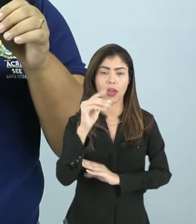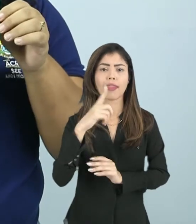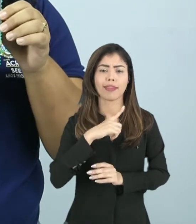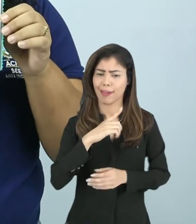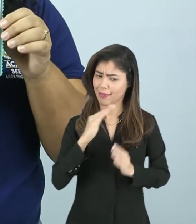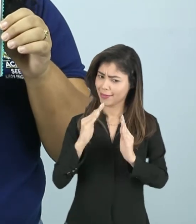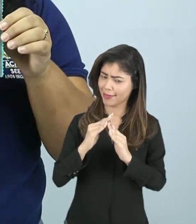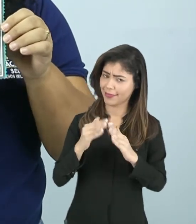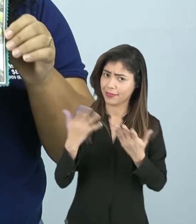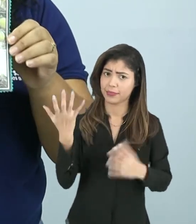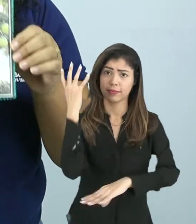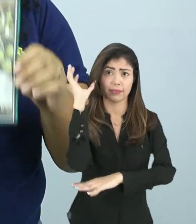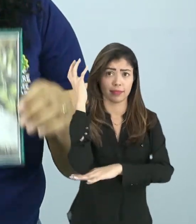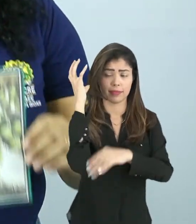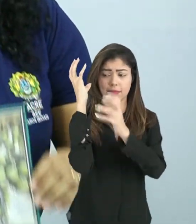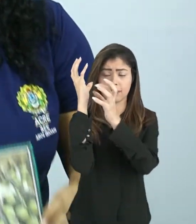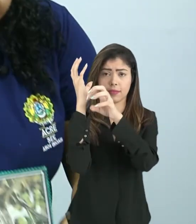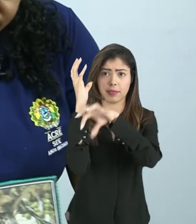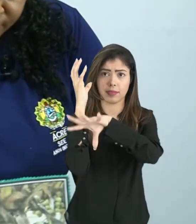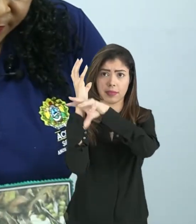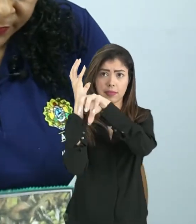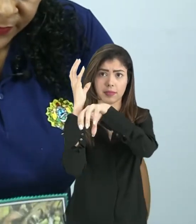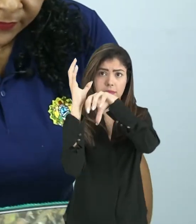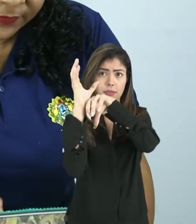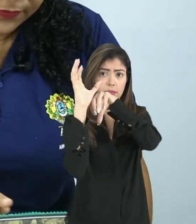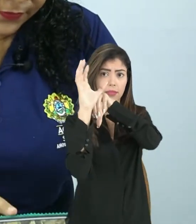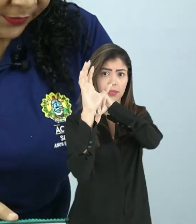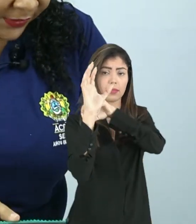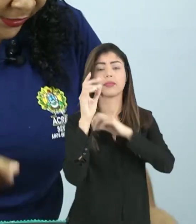do quintal, né, no nosso quintal.